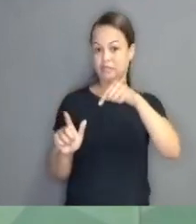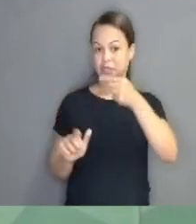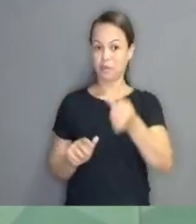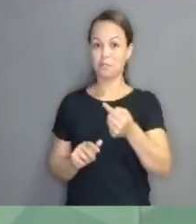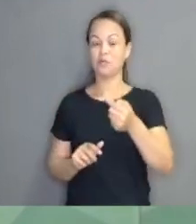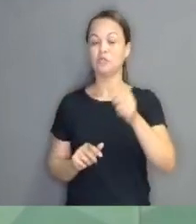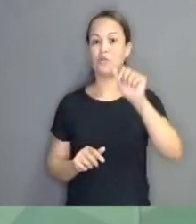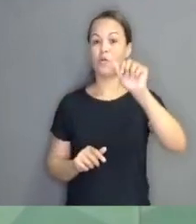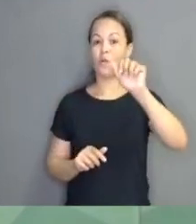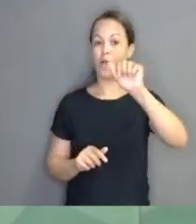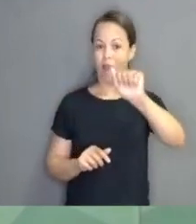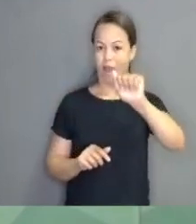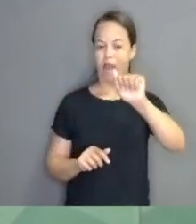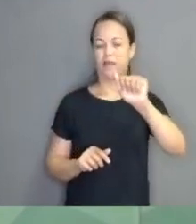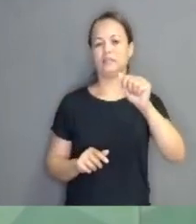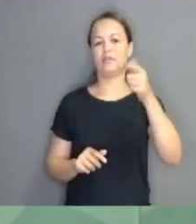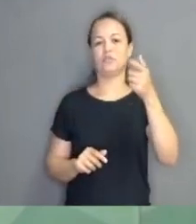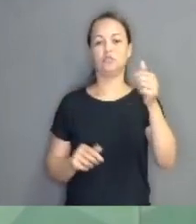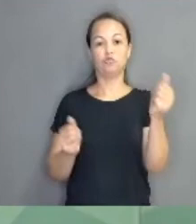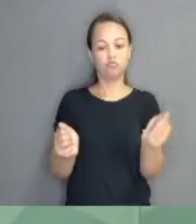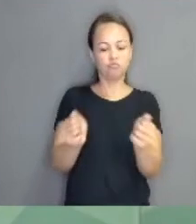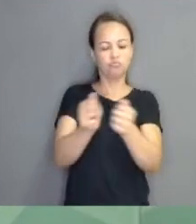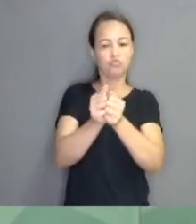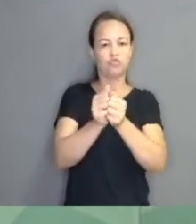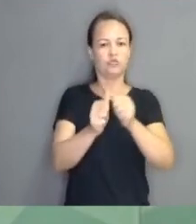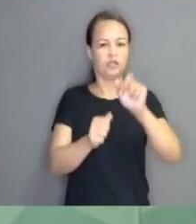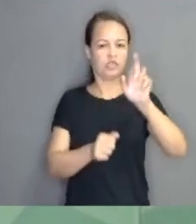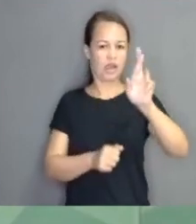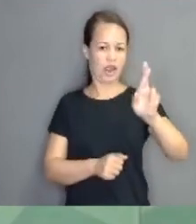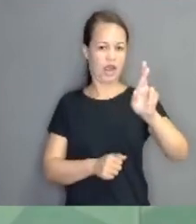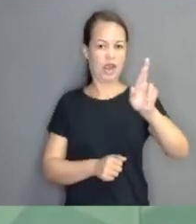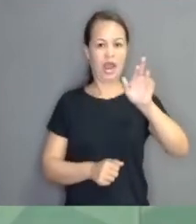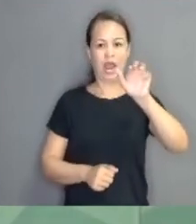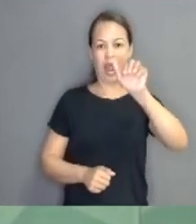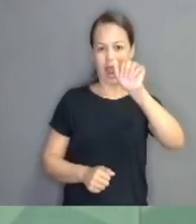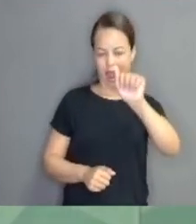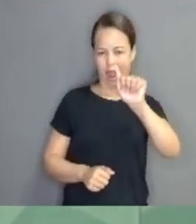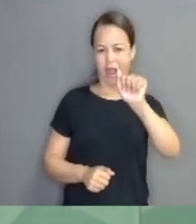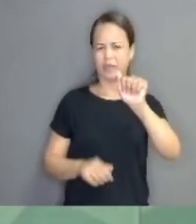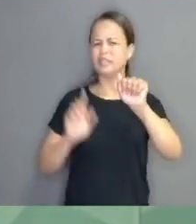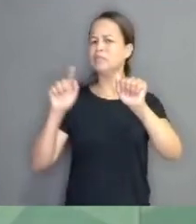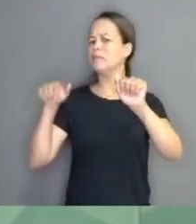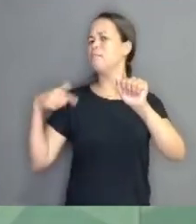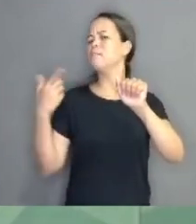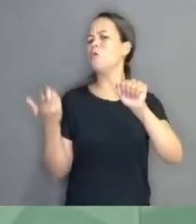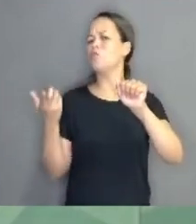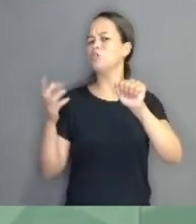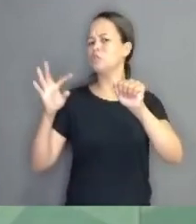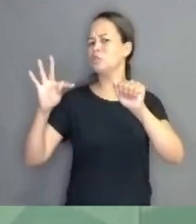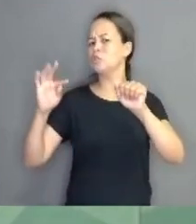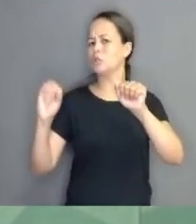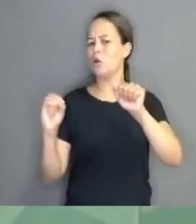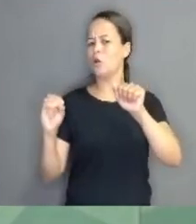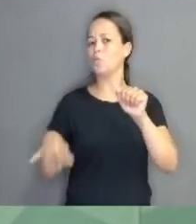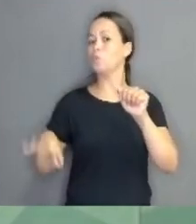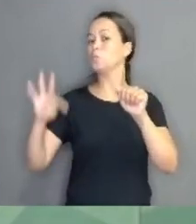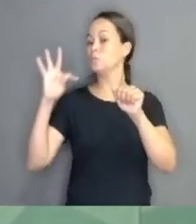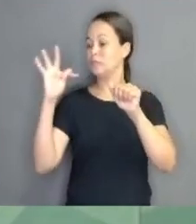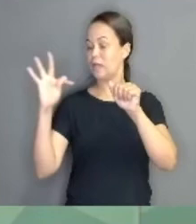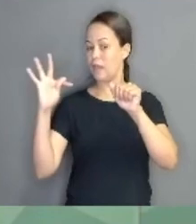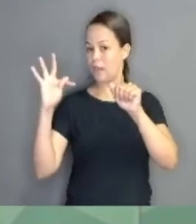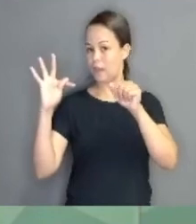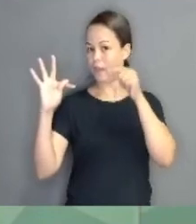assuntos fazem o hahaha depois para fazer um tor um t e